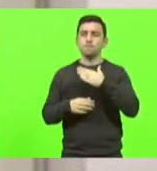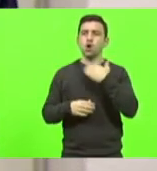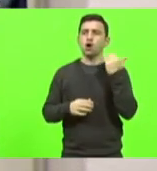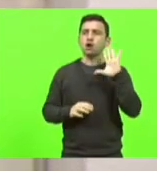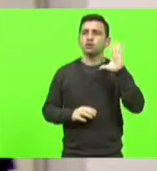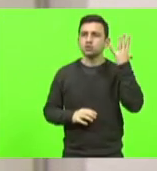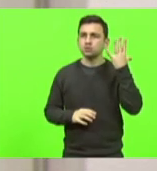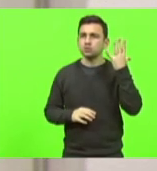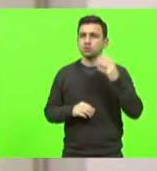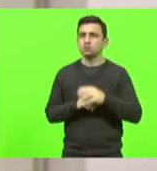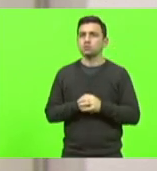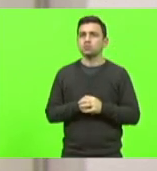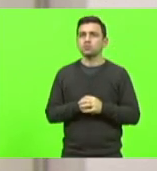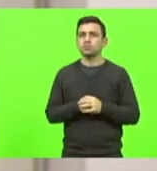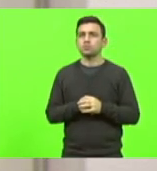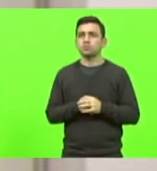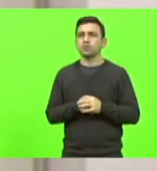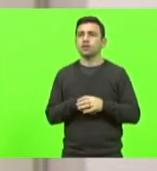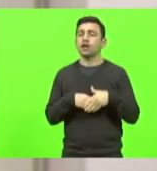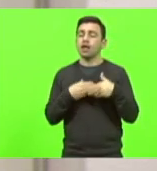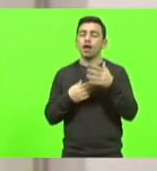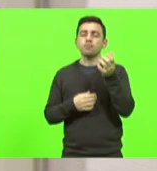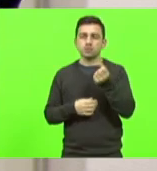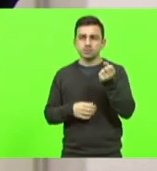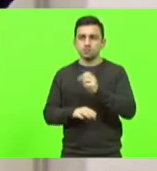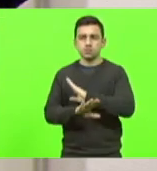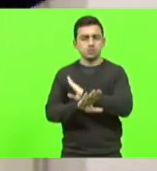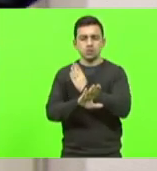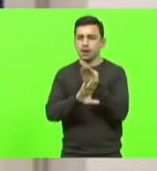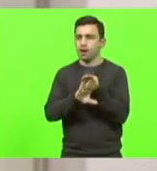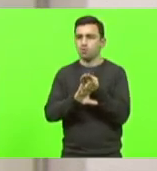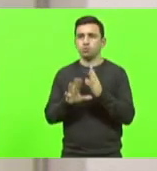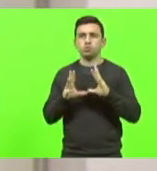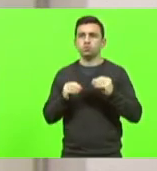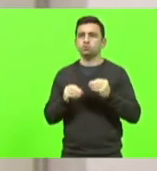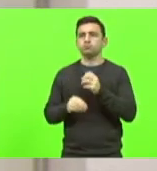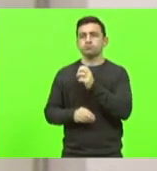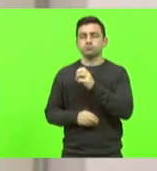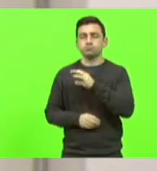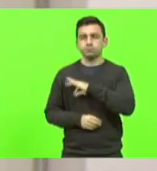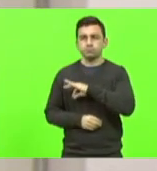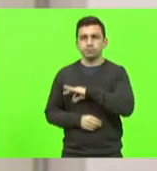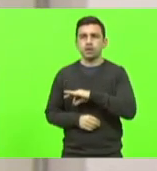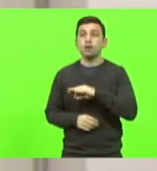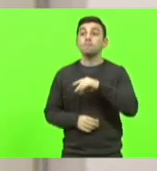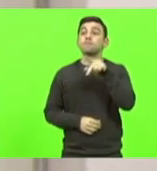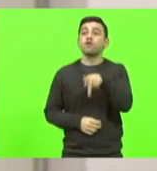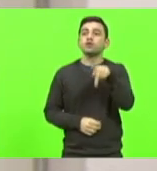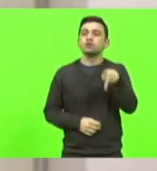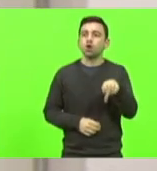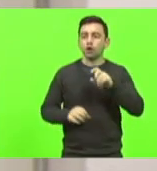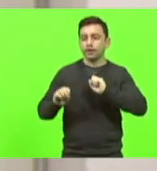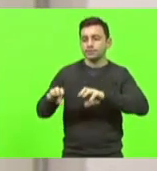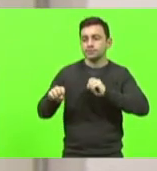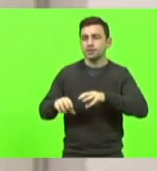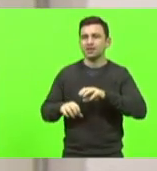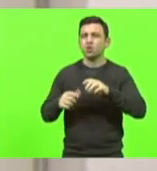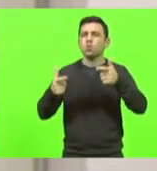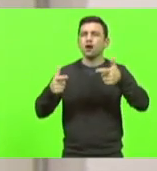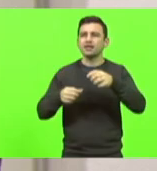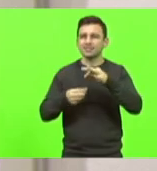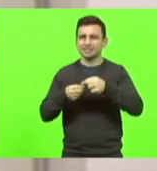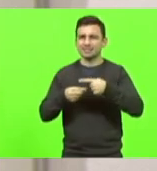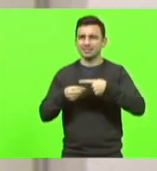ou em razão é pensão integral exemplo a professora que tava dando aula lá no município de saudades